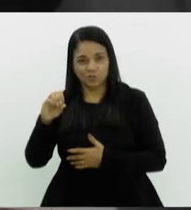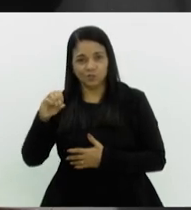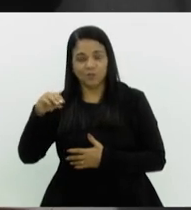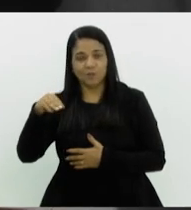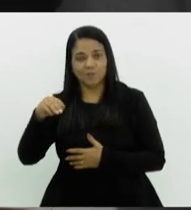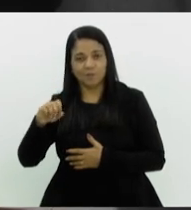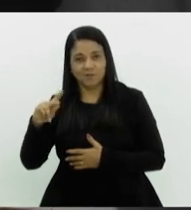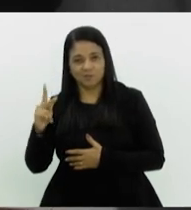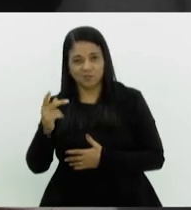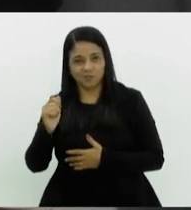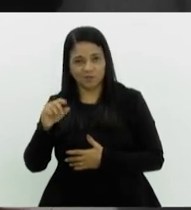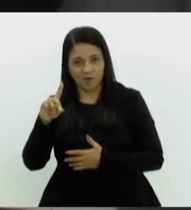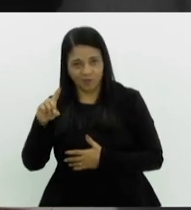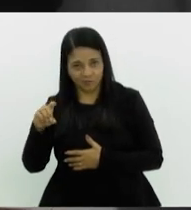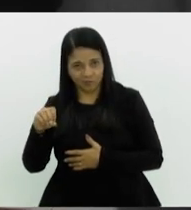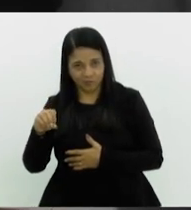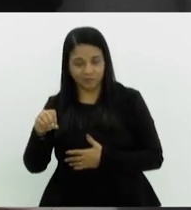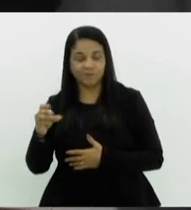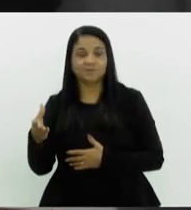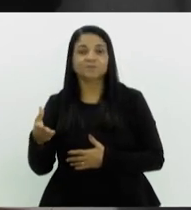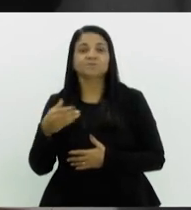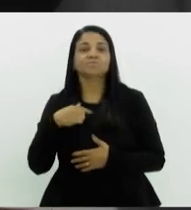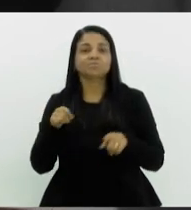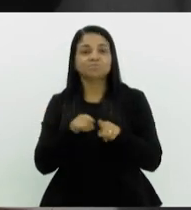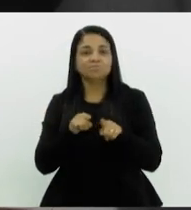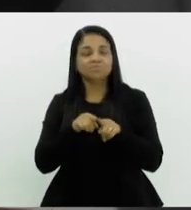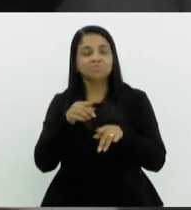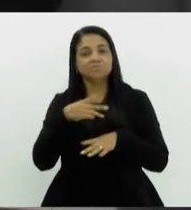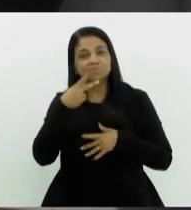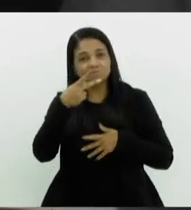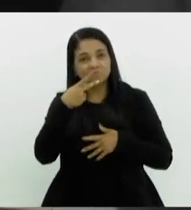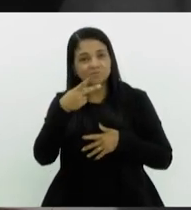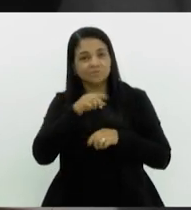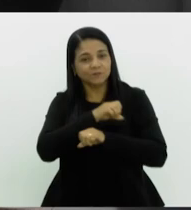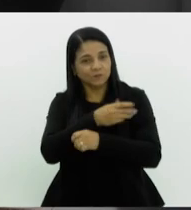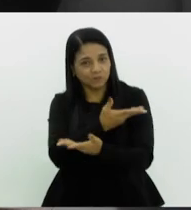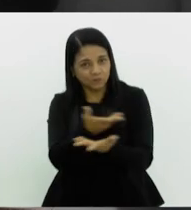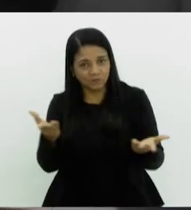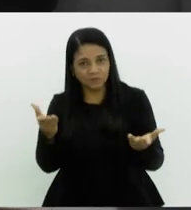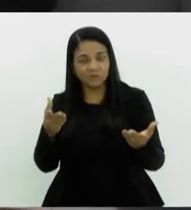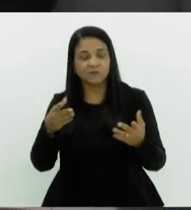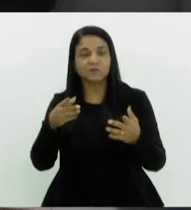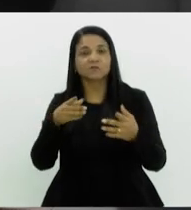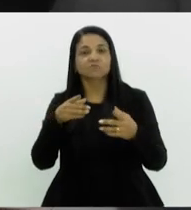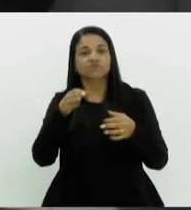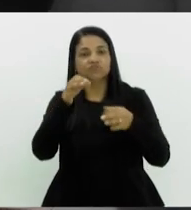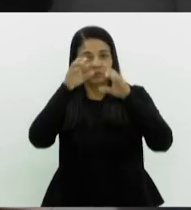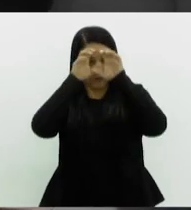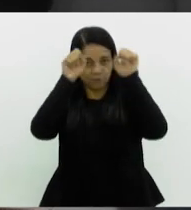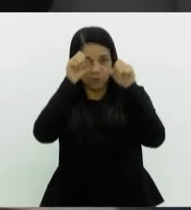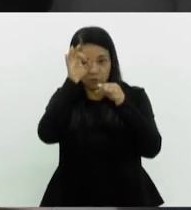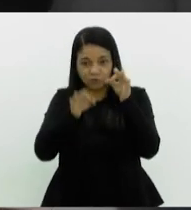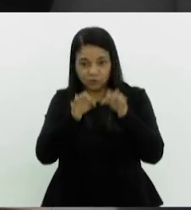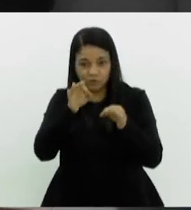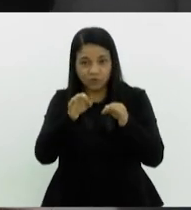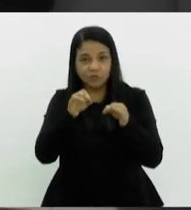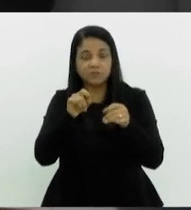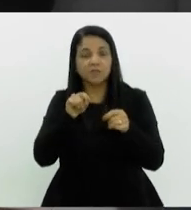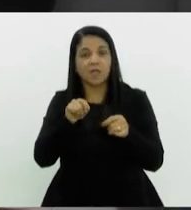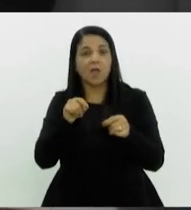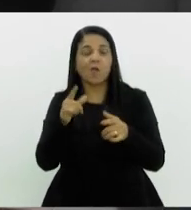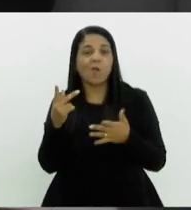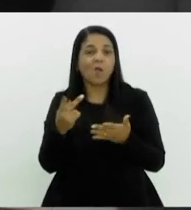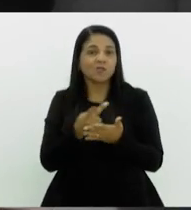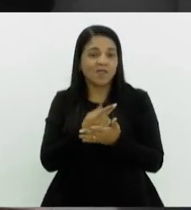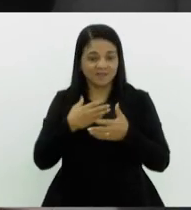dessa medalha, e também dizer a todos vocês que nós, do Tribunal de Justiça, cada vez que isso acontece, a honra